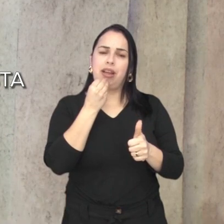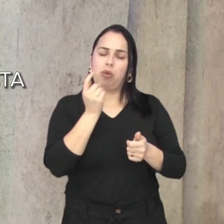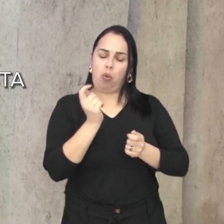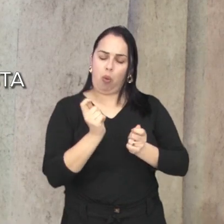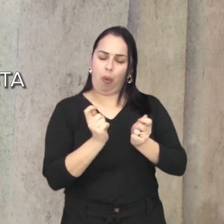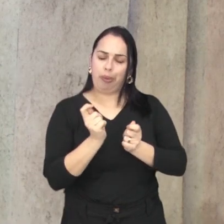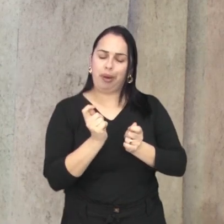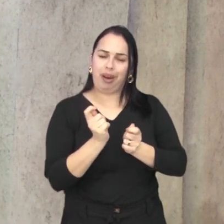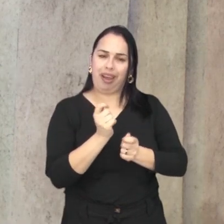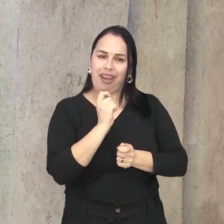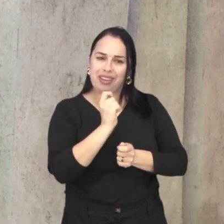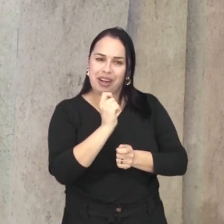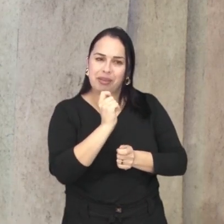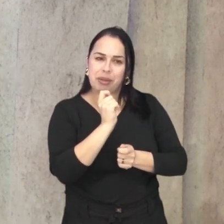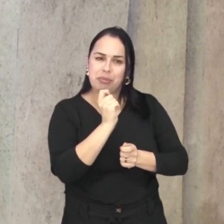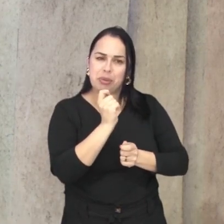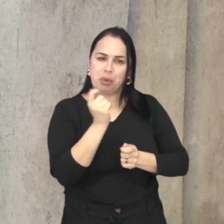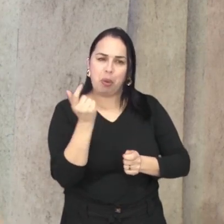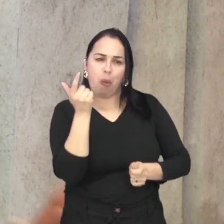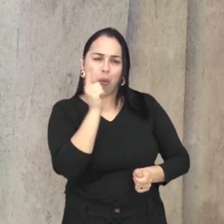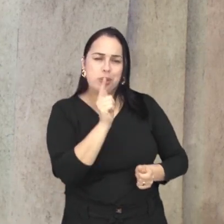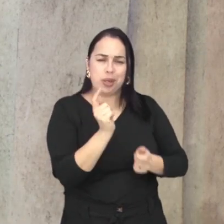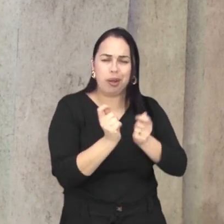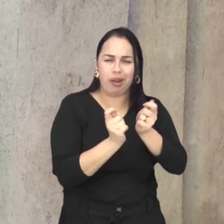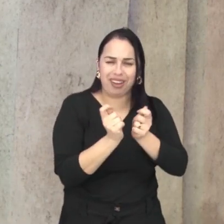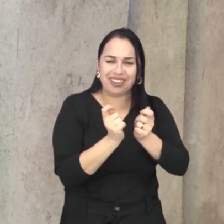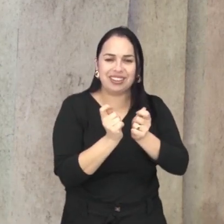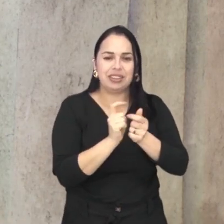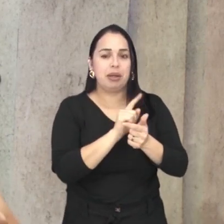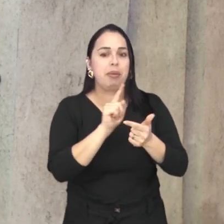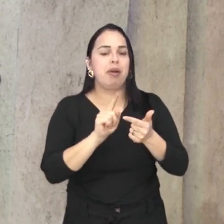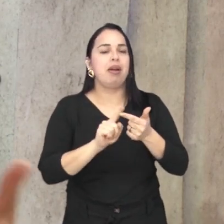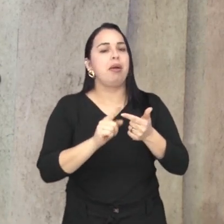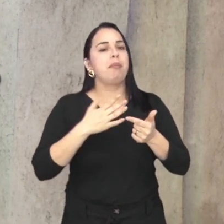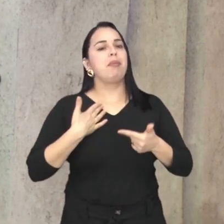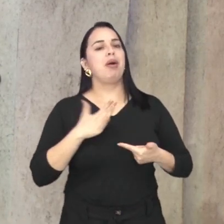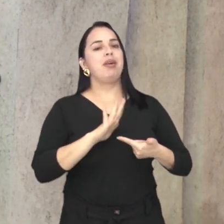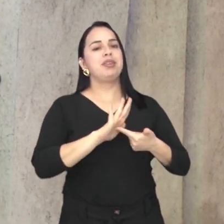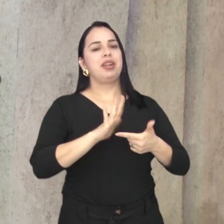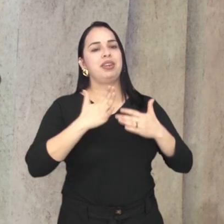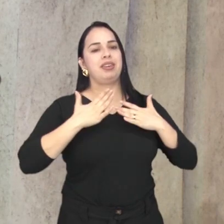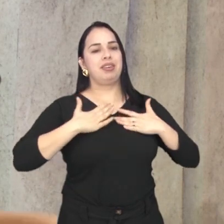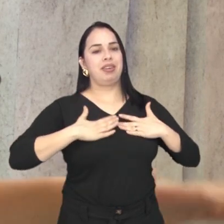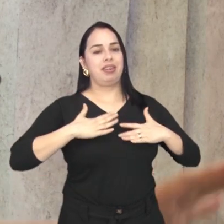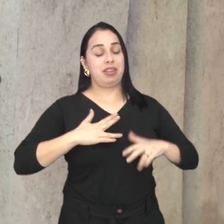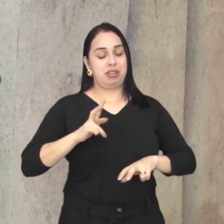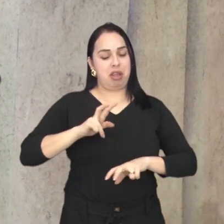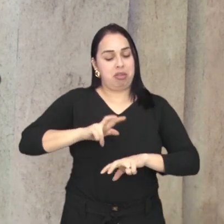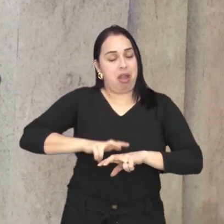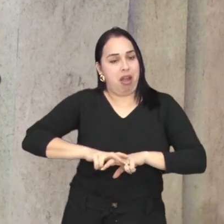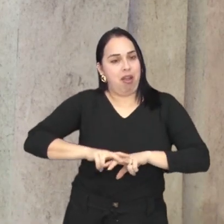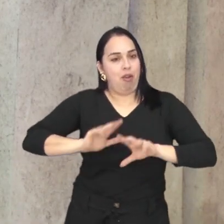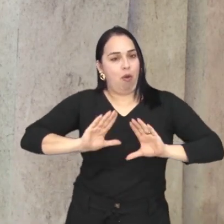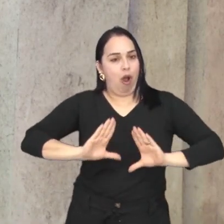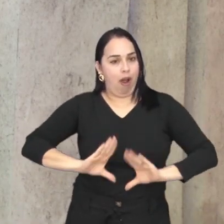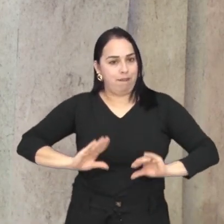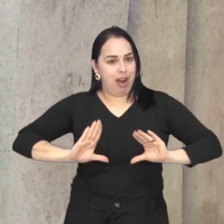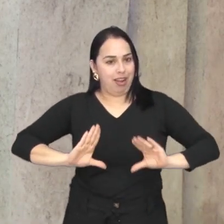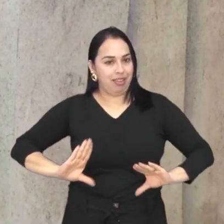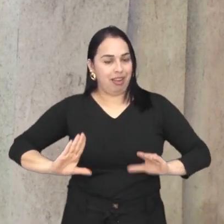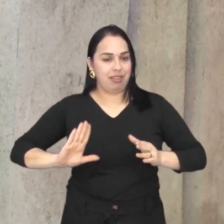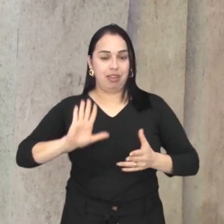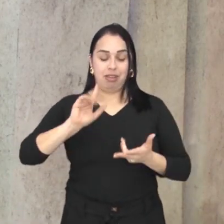quando o filantraista como peneira de controle ele aceito aciono mostrar-te tranquilo estar sentado o cômodo